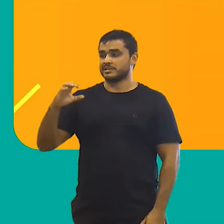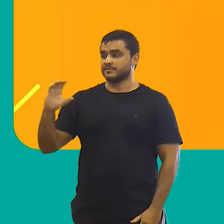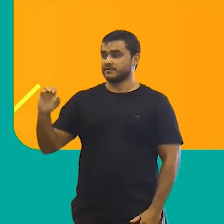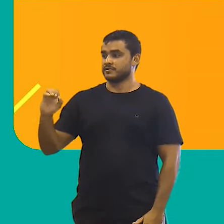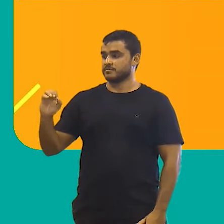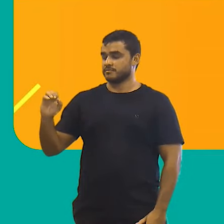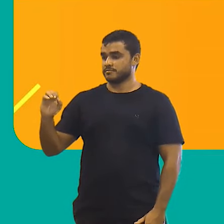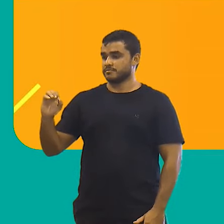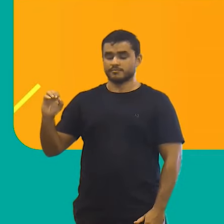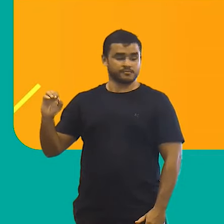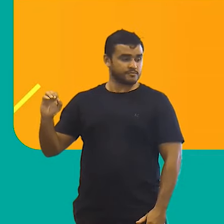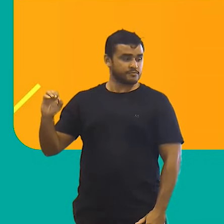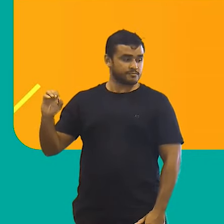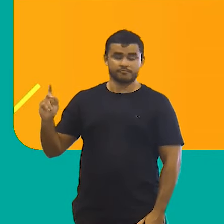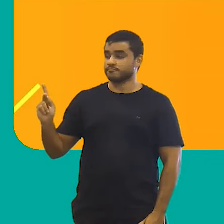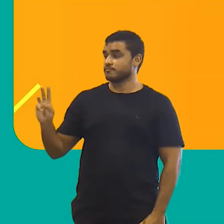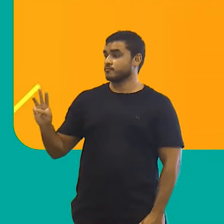1920.